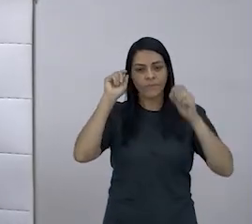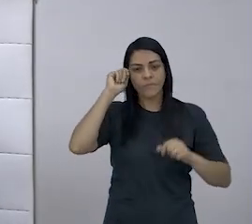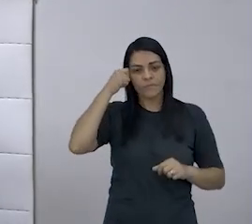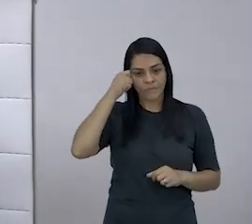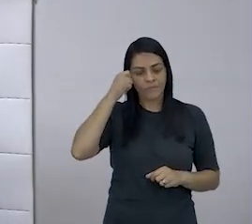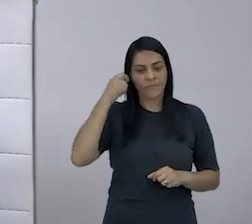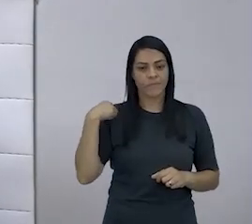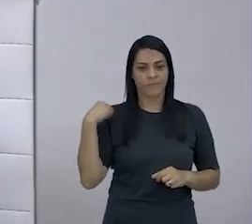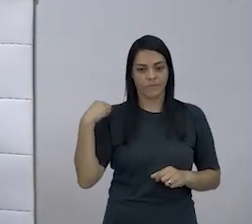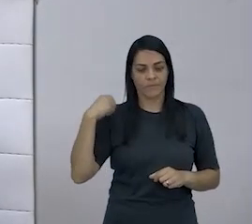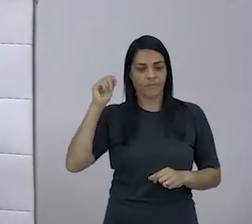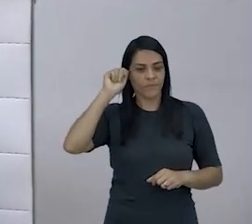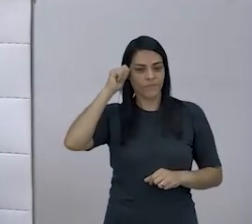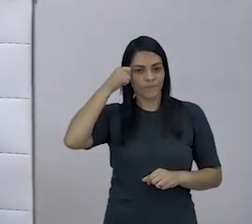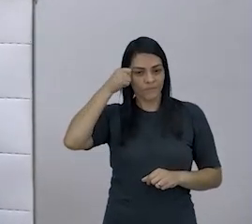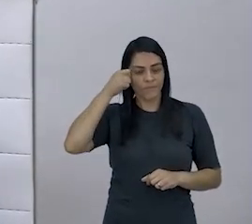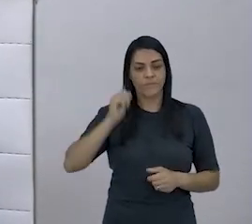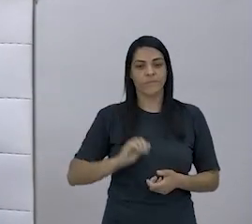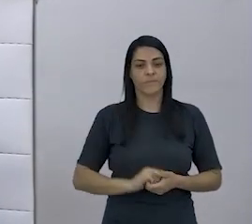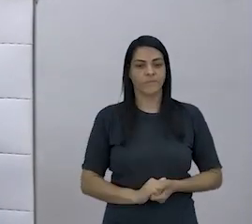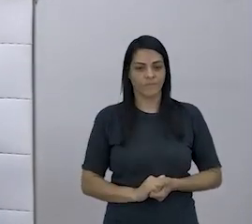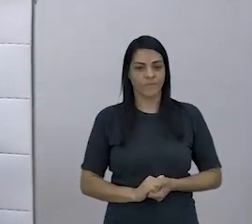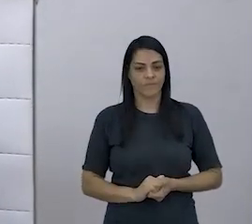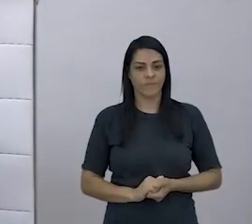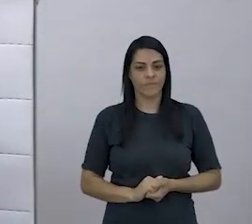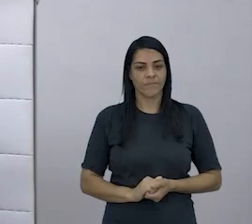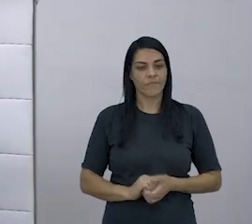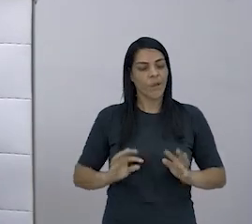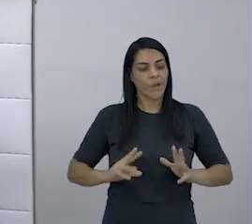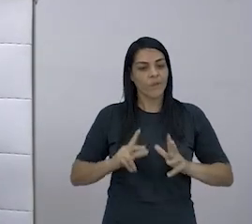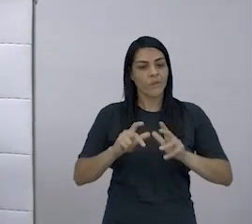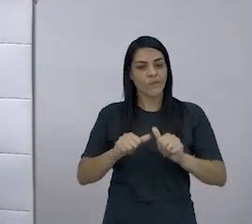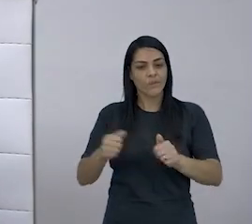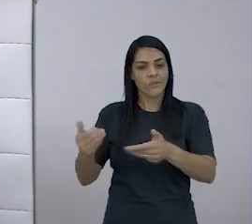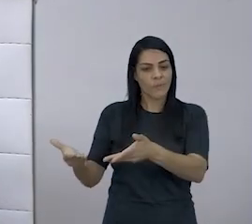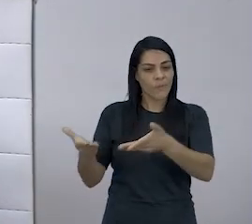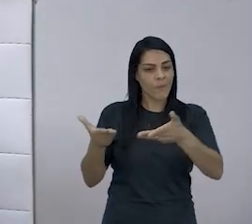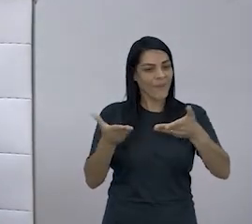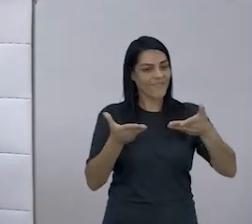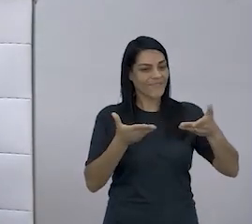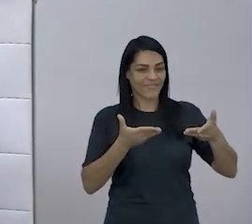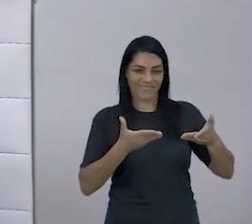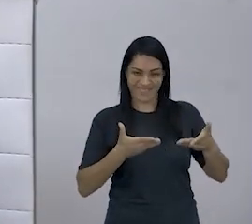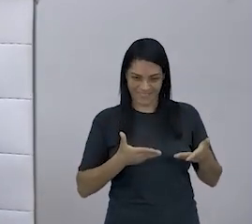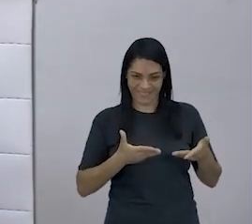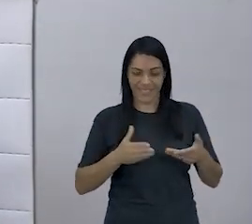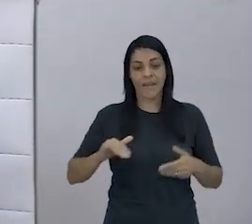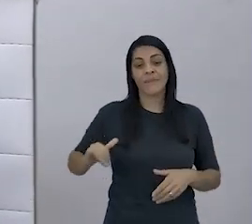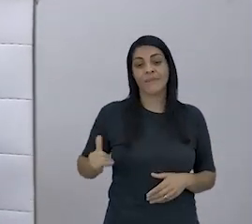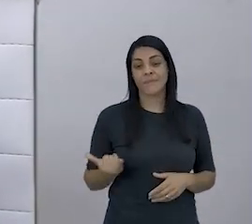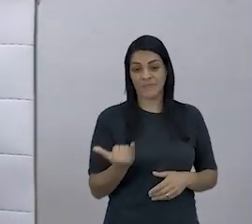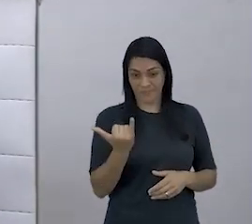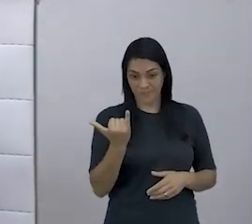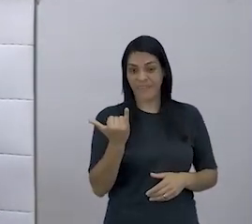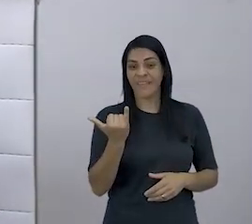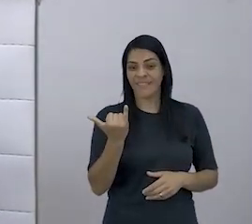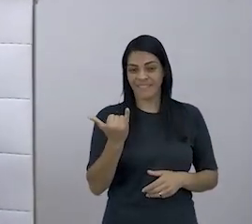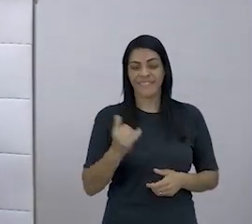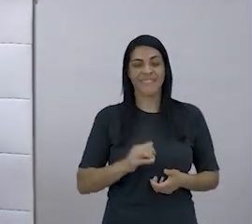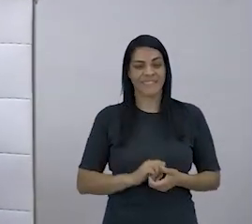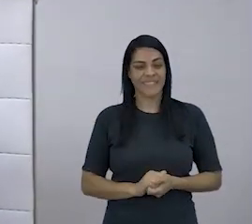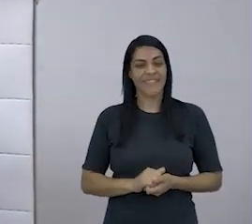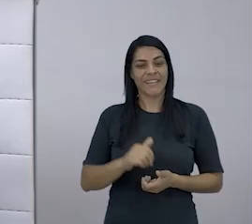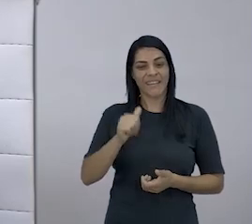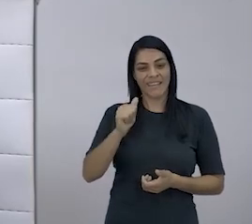uma blusa preta. Então sejam todos muito bem-vindos. Aproveitem bastante aí